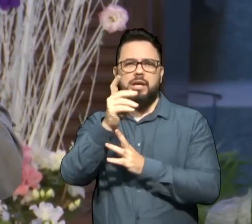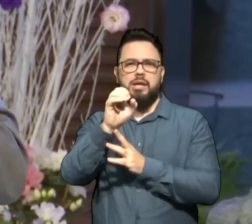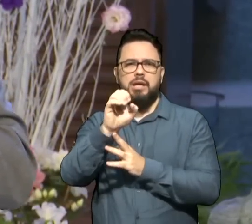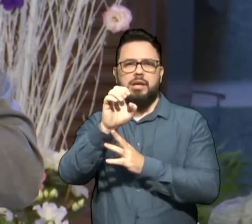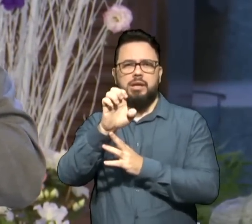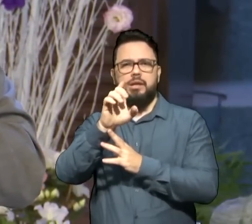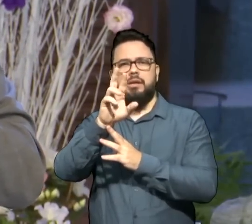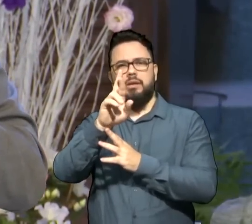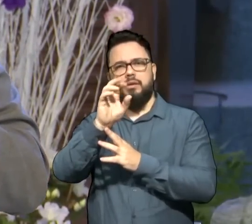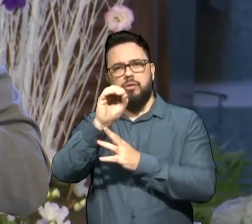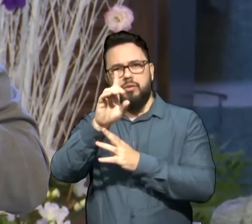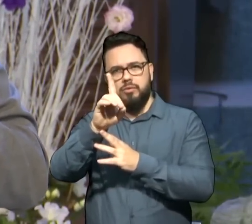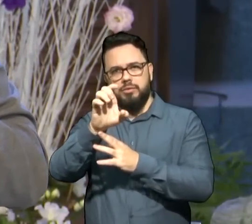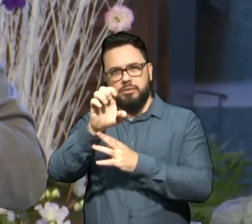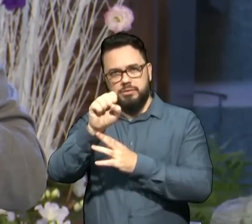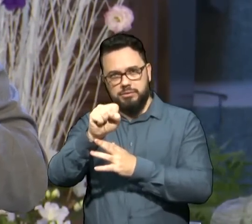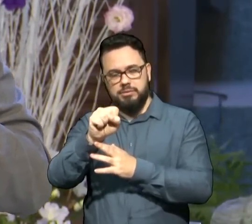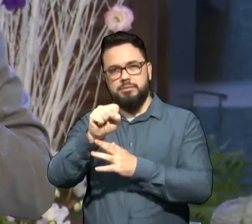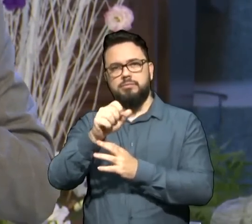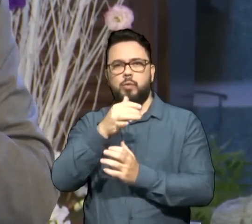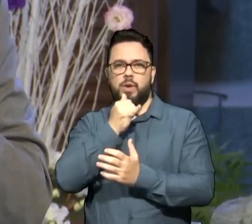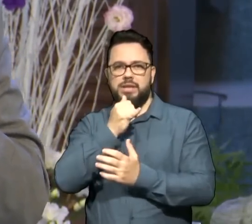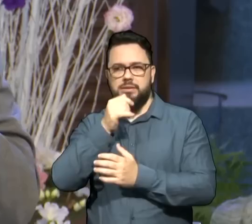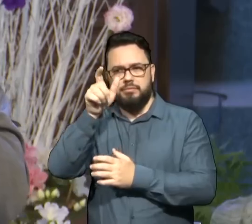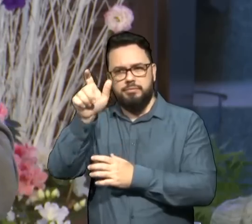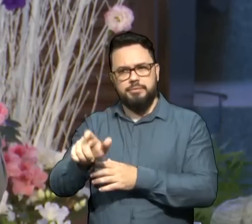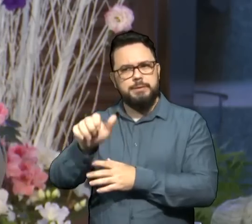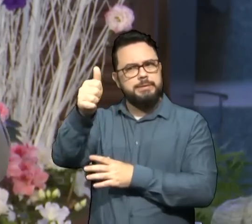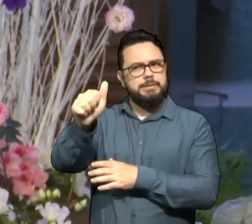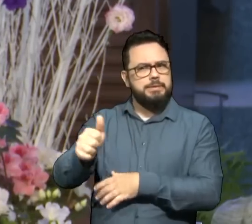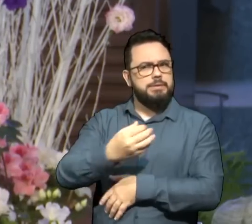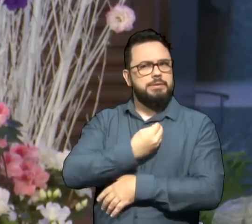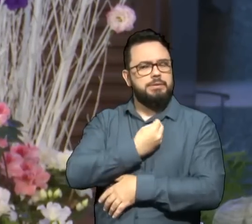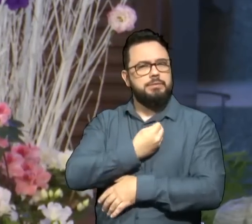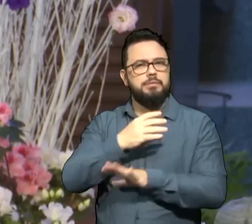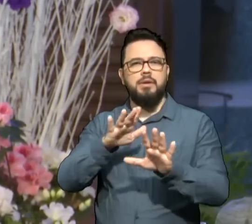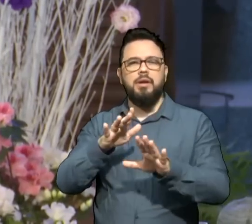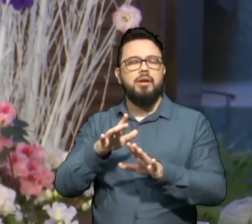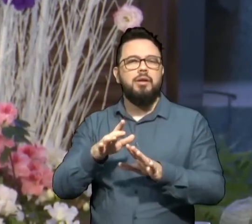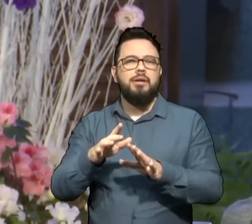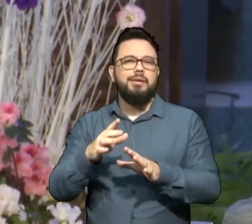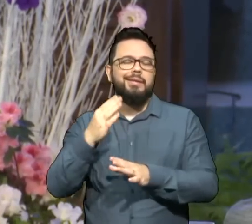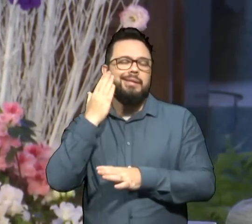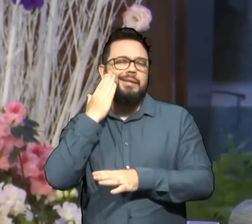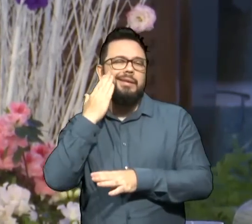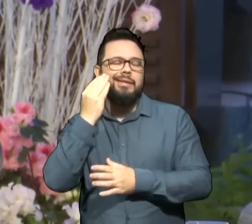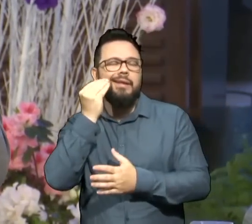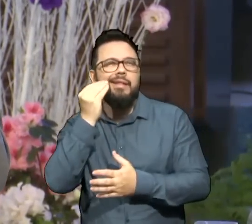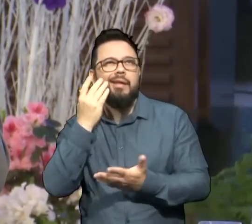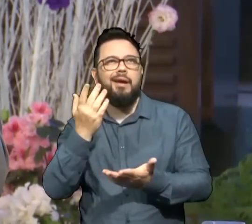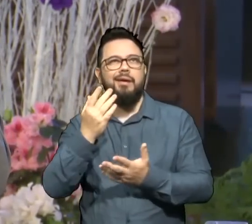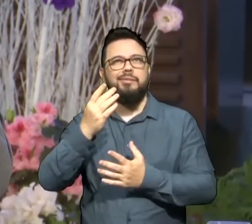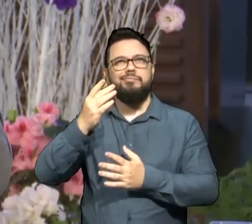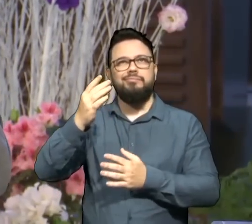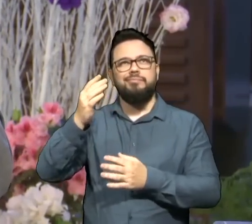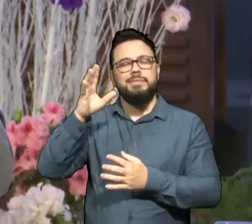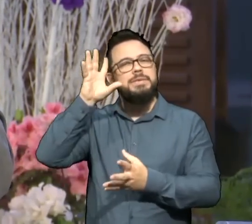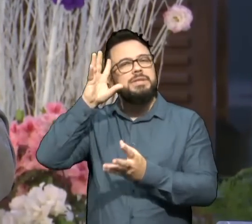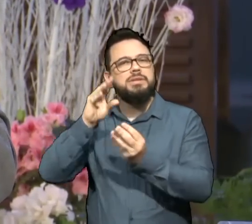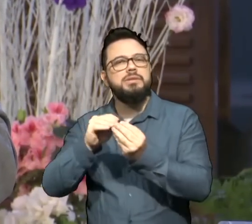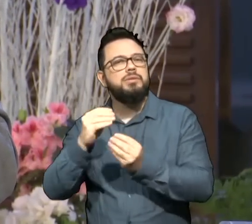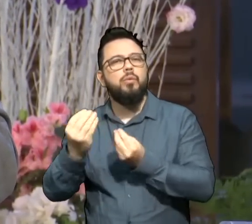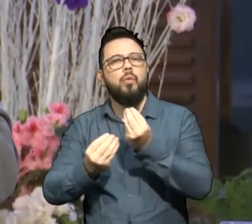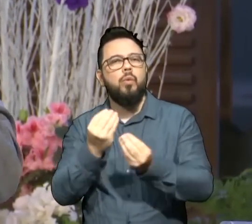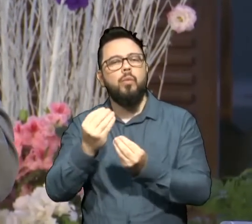nós não vamos ah justificar porém compreender um pouquinho melhor porque que certos vultos da história